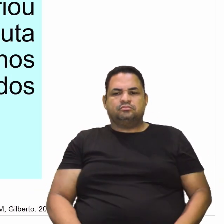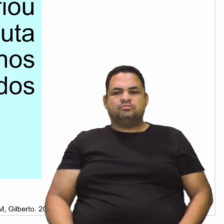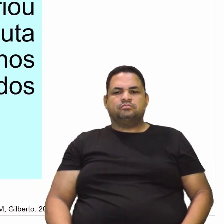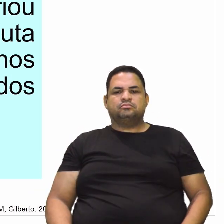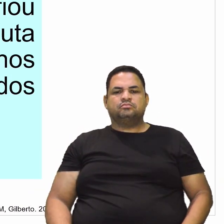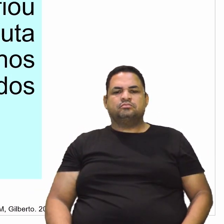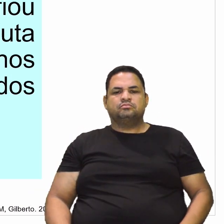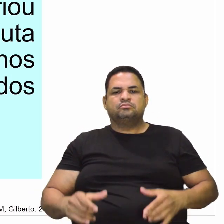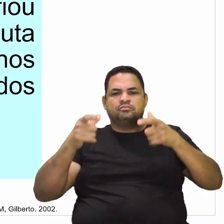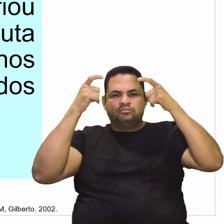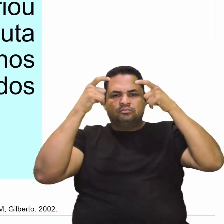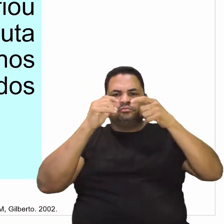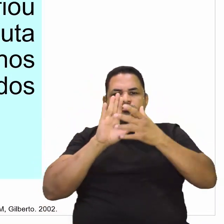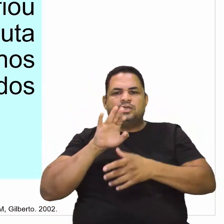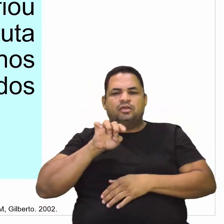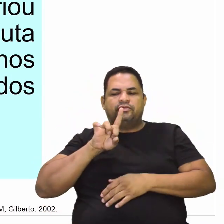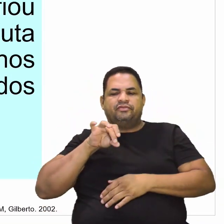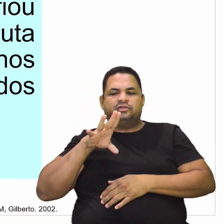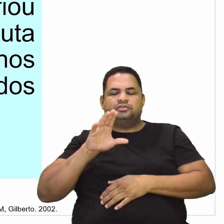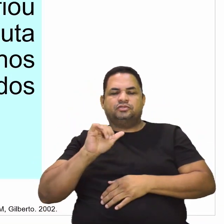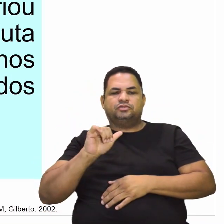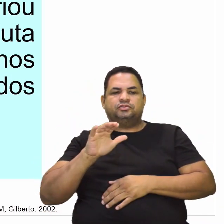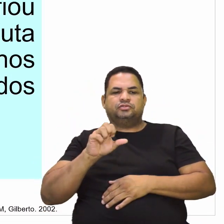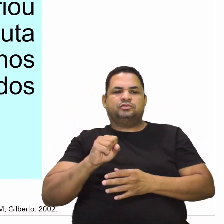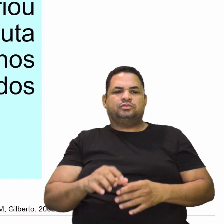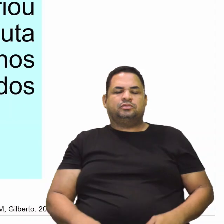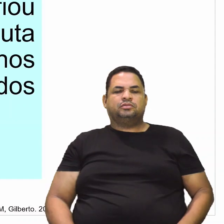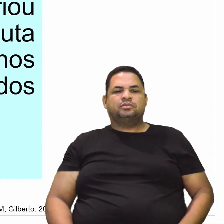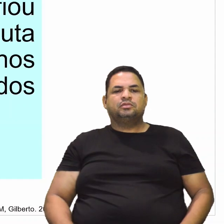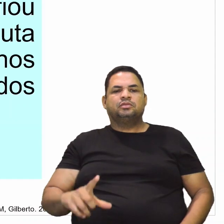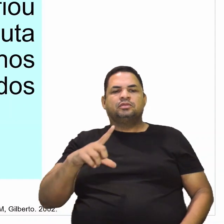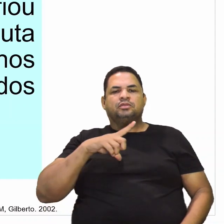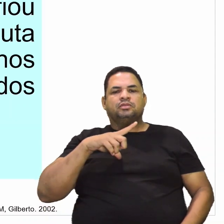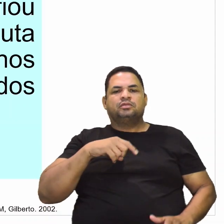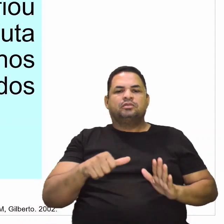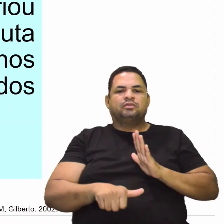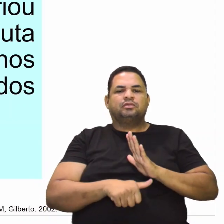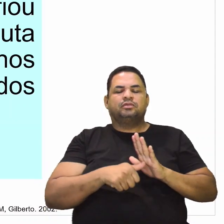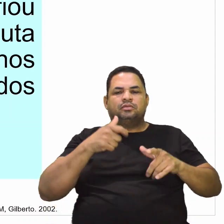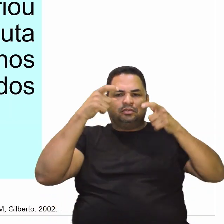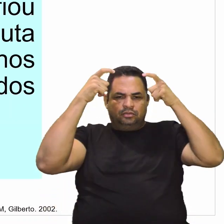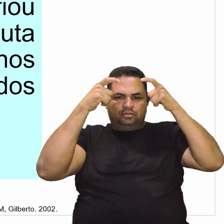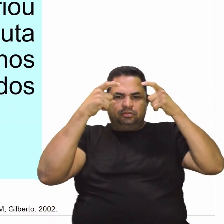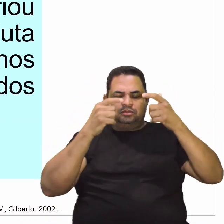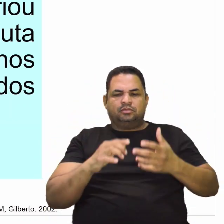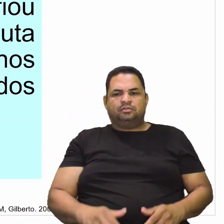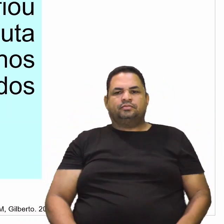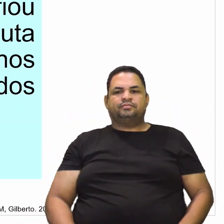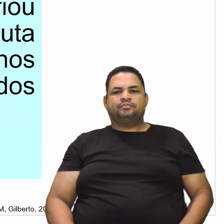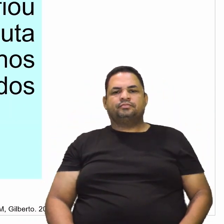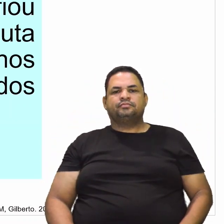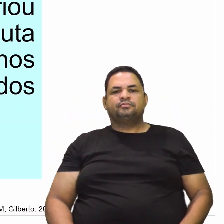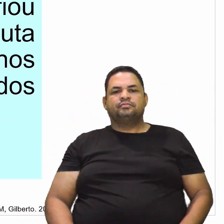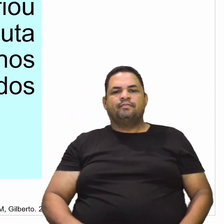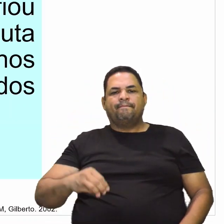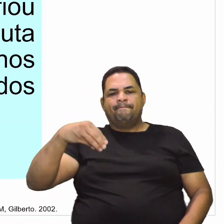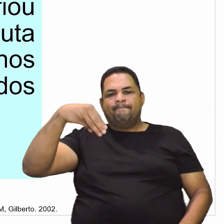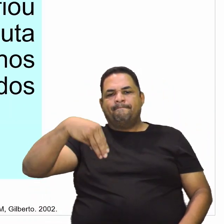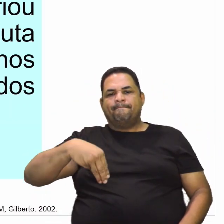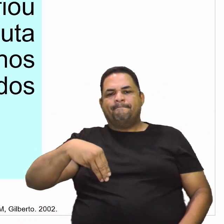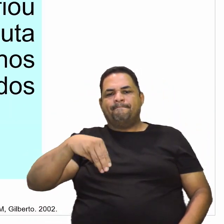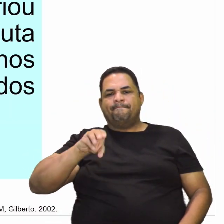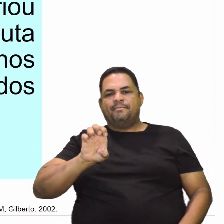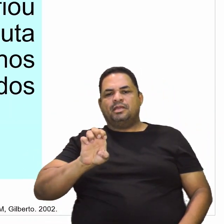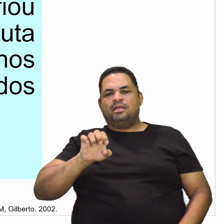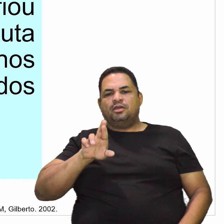para os reinos merovingios. Eu tenho o primeiro reino, que é o Meroveu. O